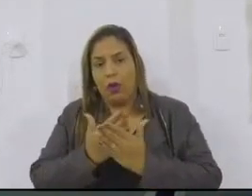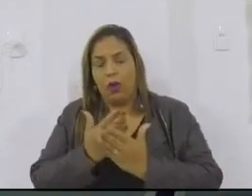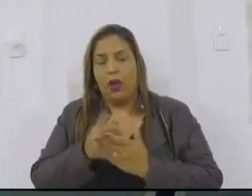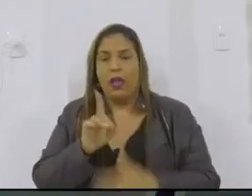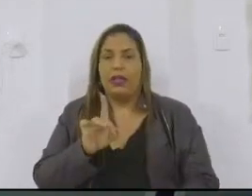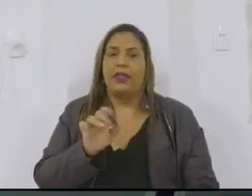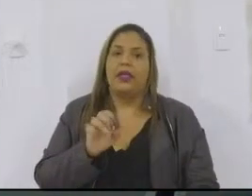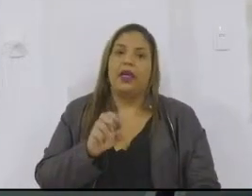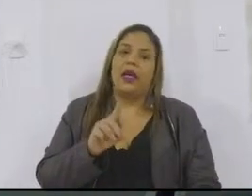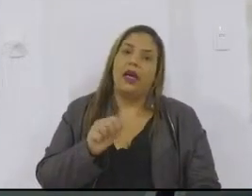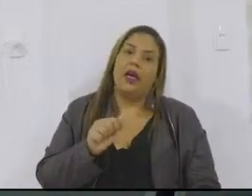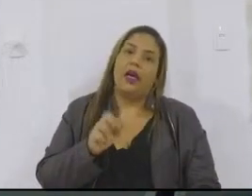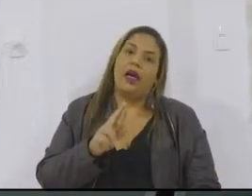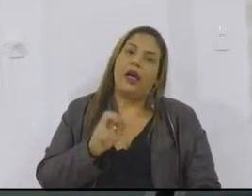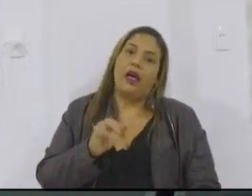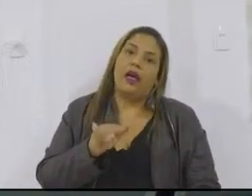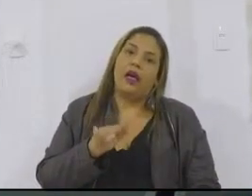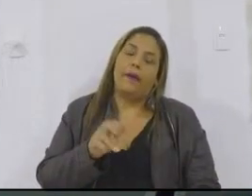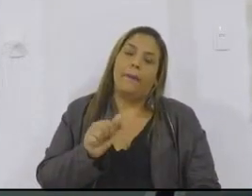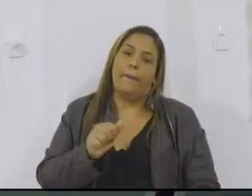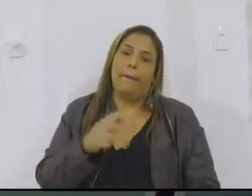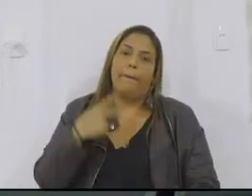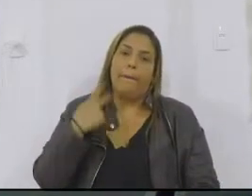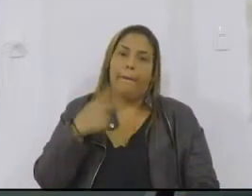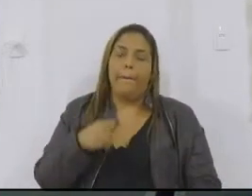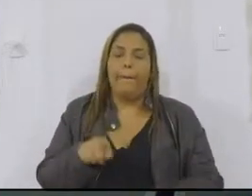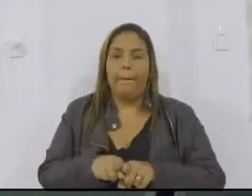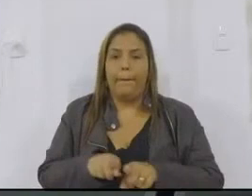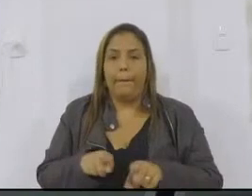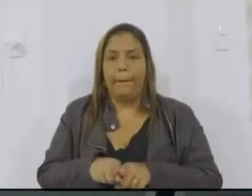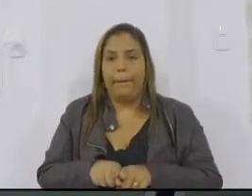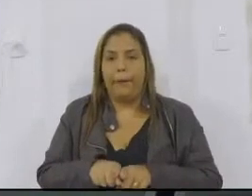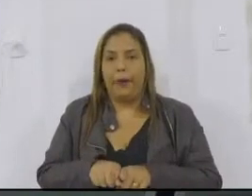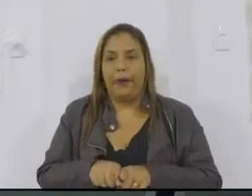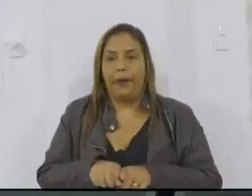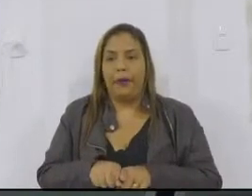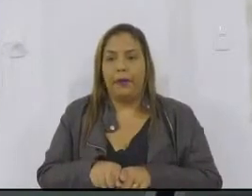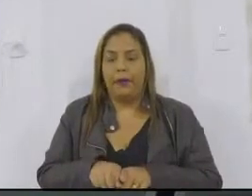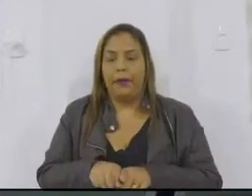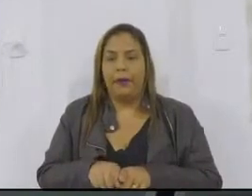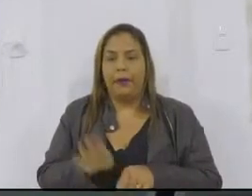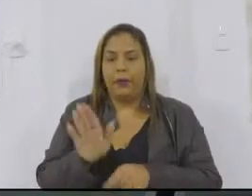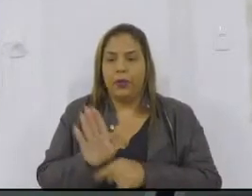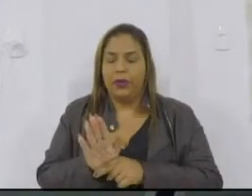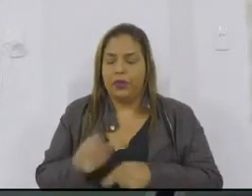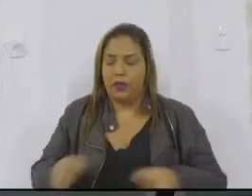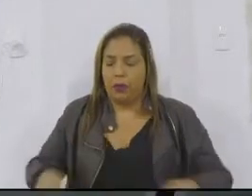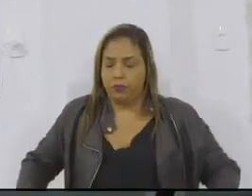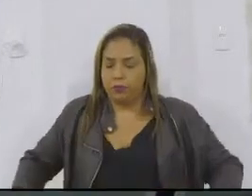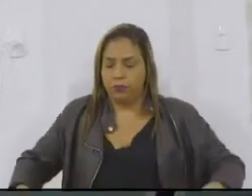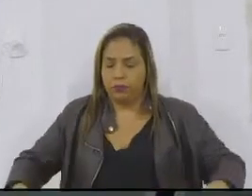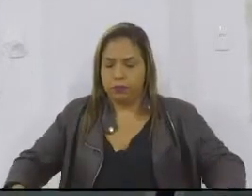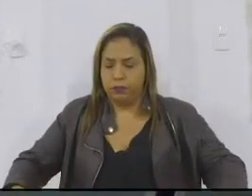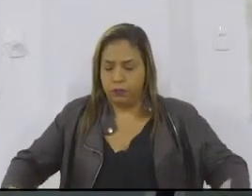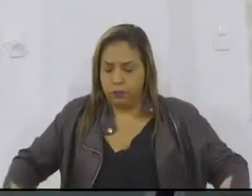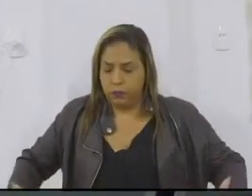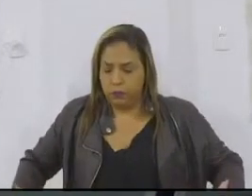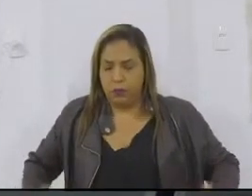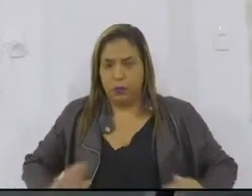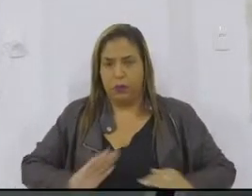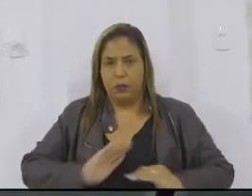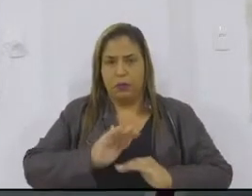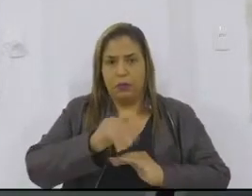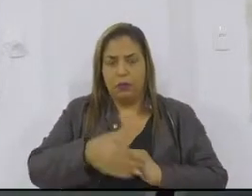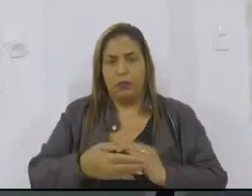a pista BR-101. O vereador também indica que seja colocada uma proteção de ponte na rua Jobel José Cardoso,